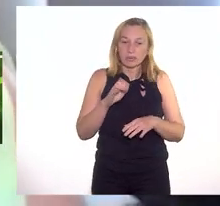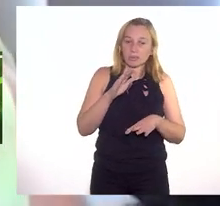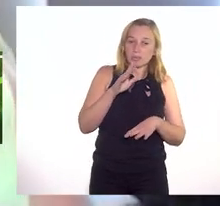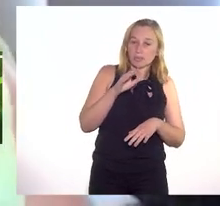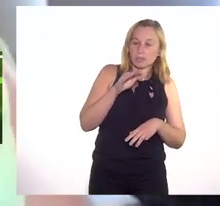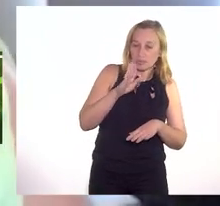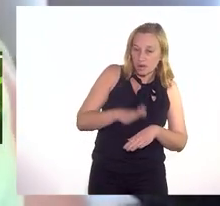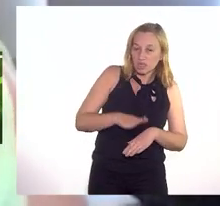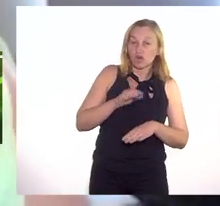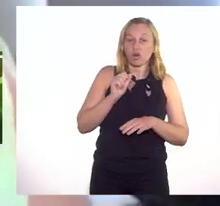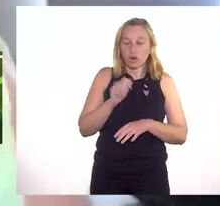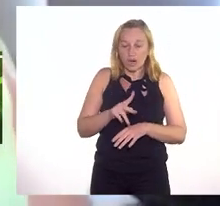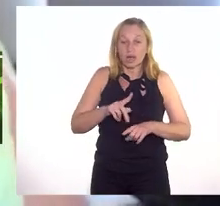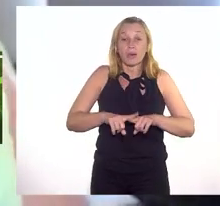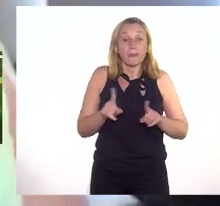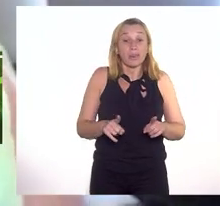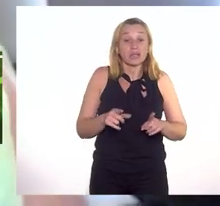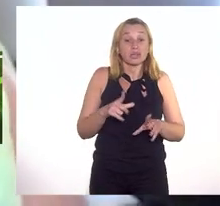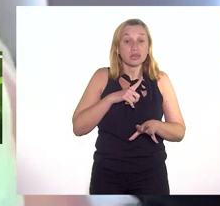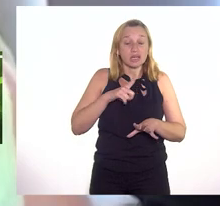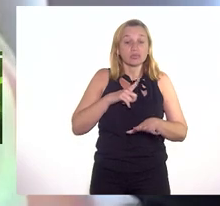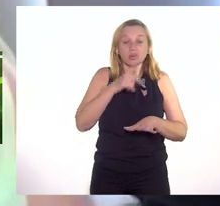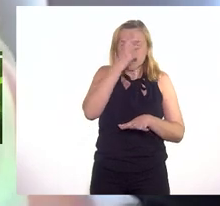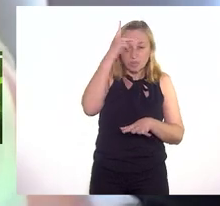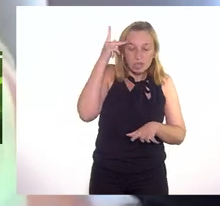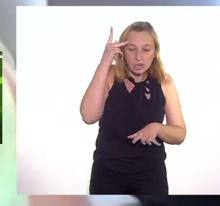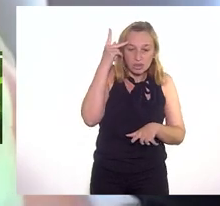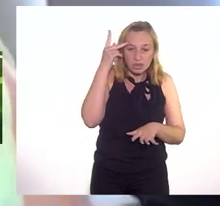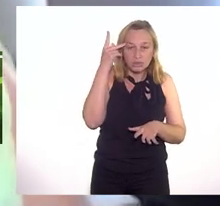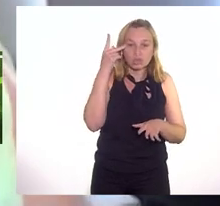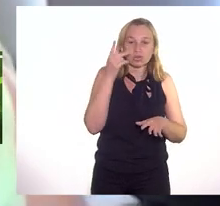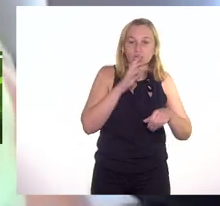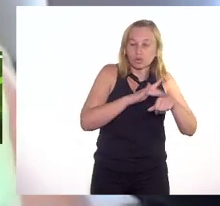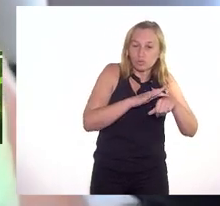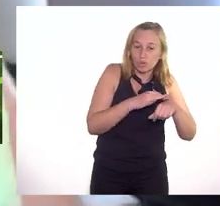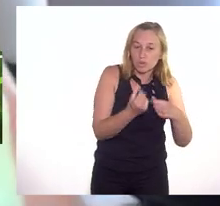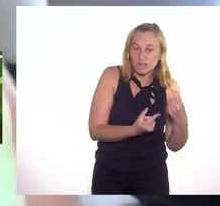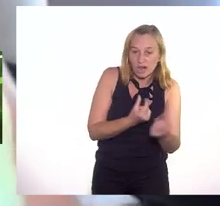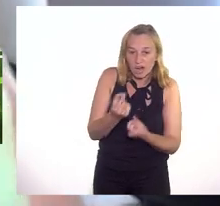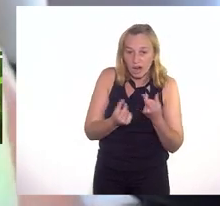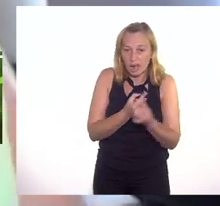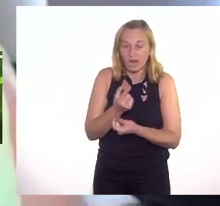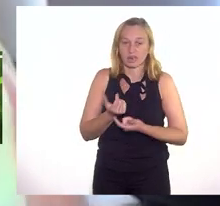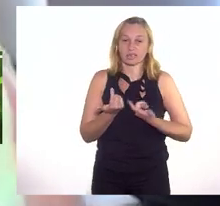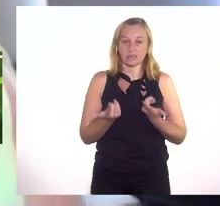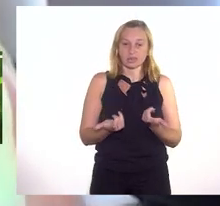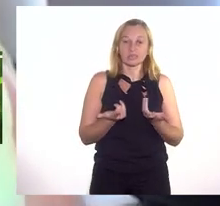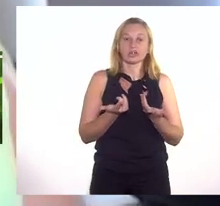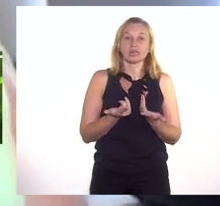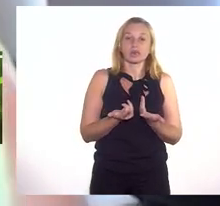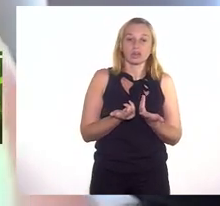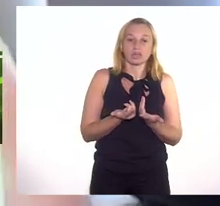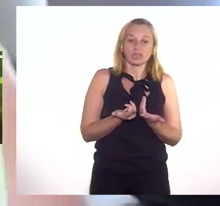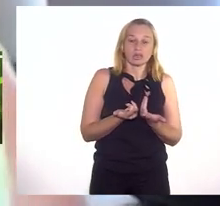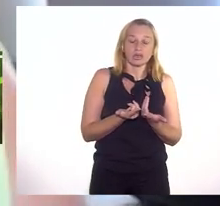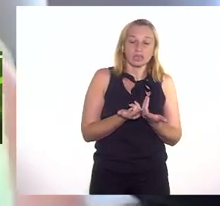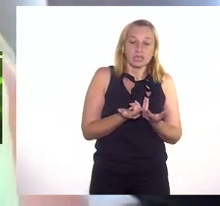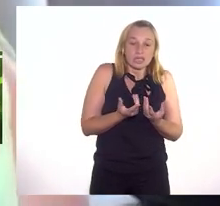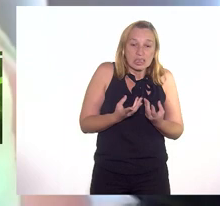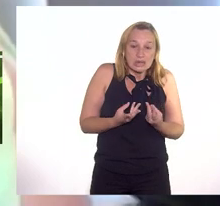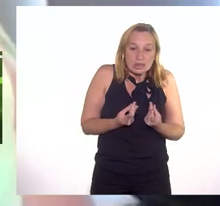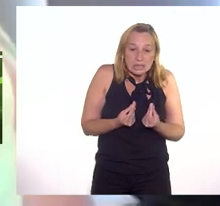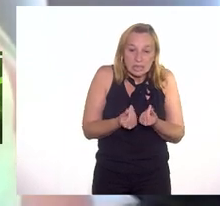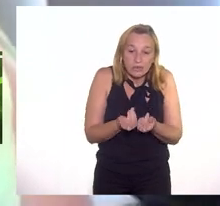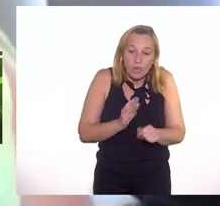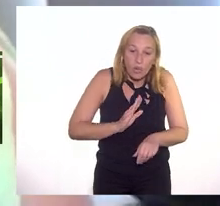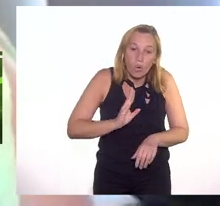comorbidade, ok. Só que nós temos pessoas com doenças raras que são tão vulneráveis ou até